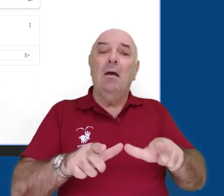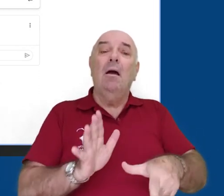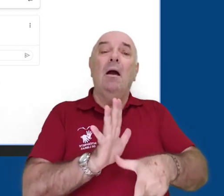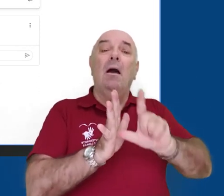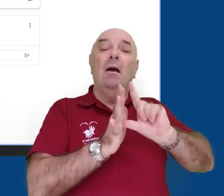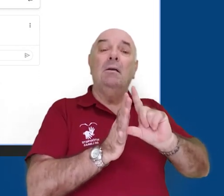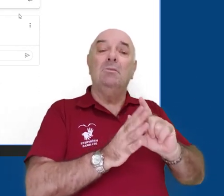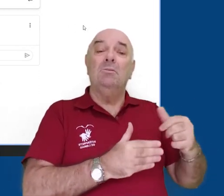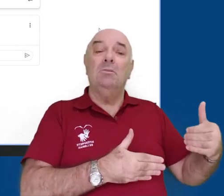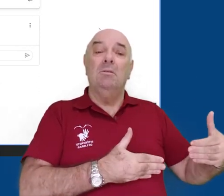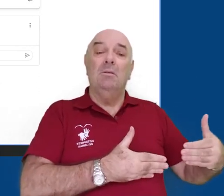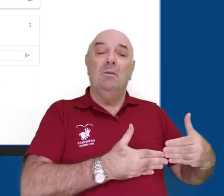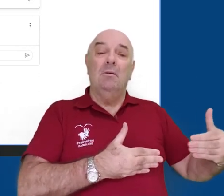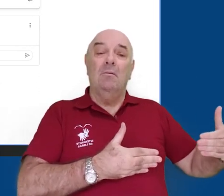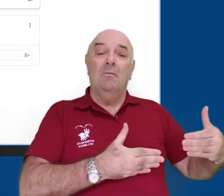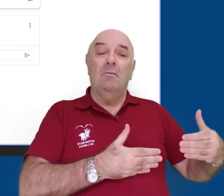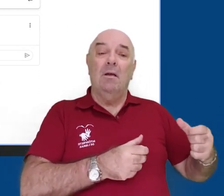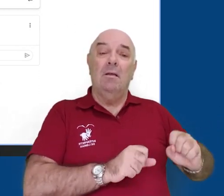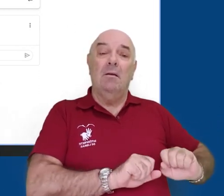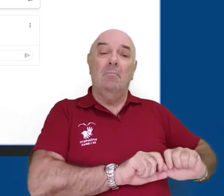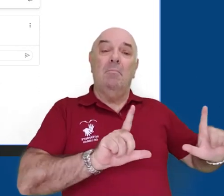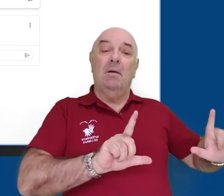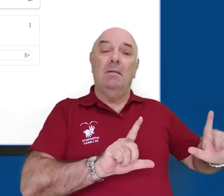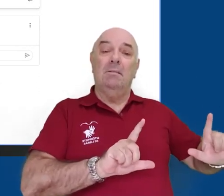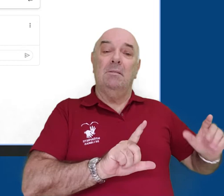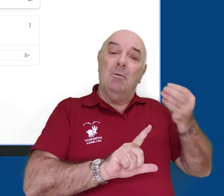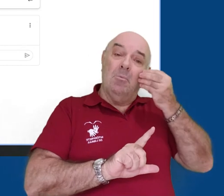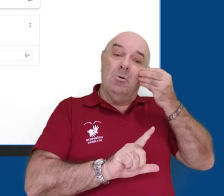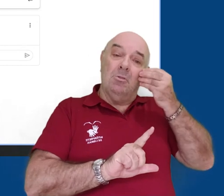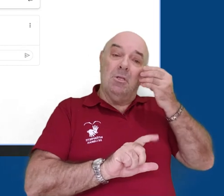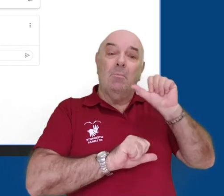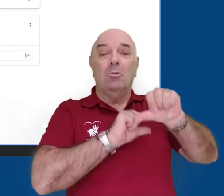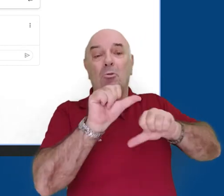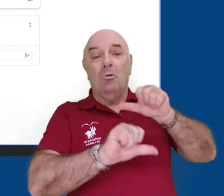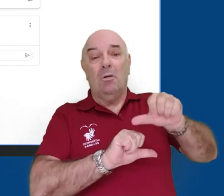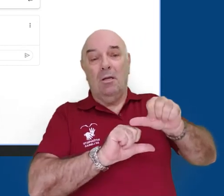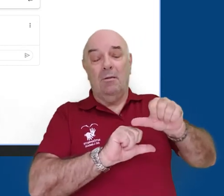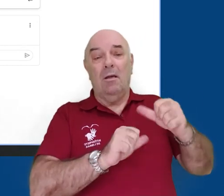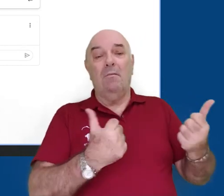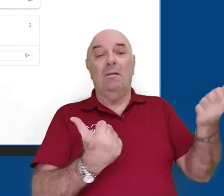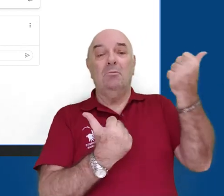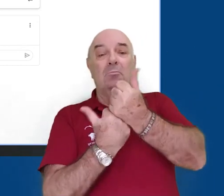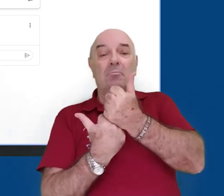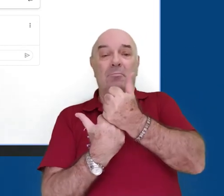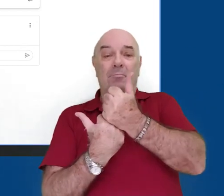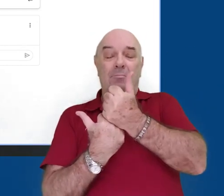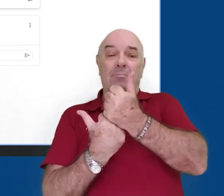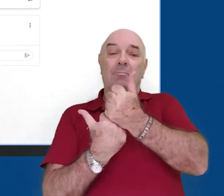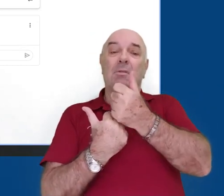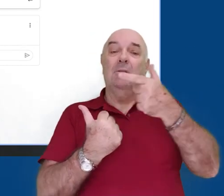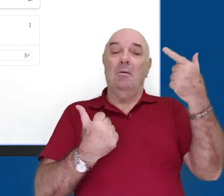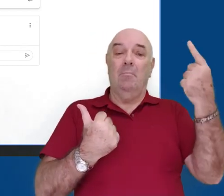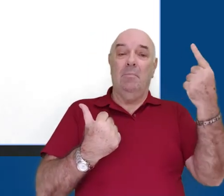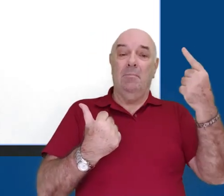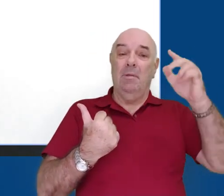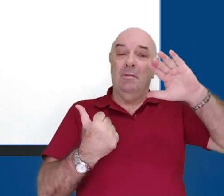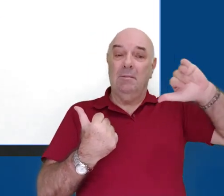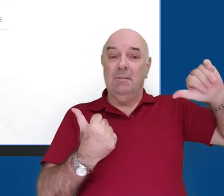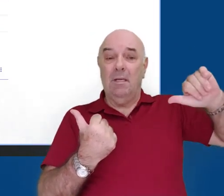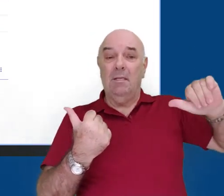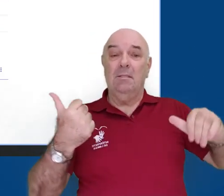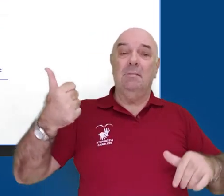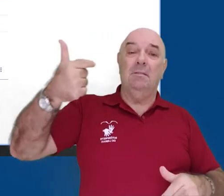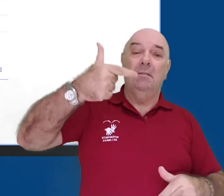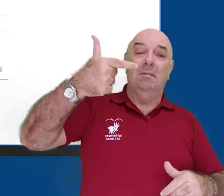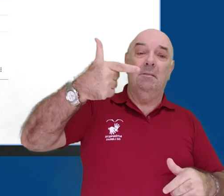Confirmando será exibida antes de selecionar o conteúdo a ser apresentado. Uma nova apresentação vai substituir